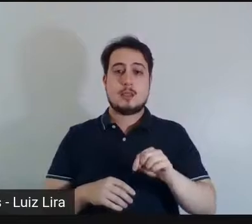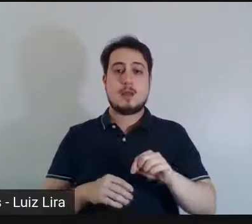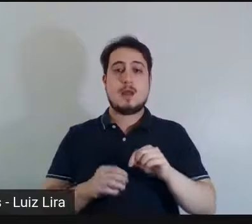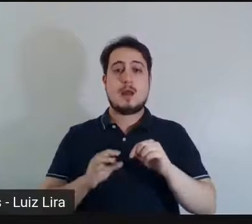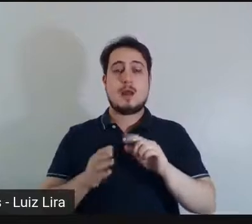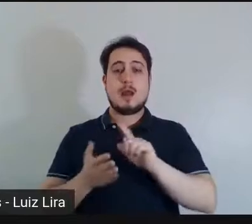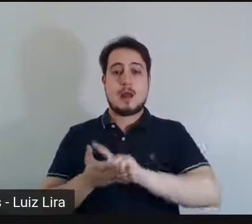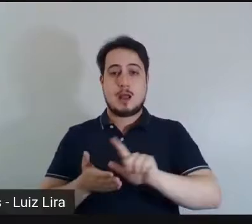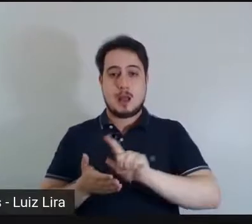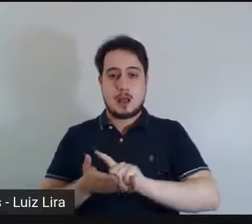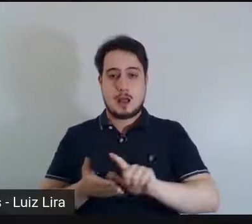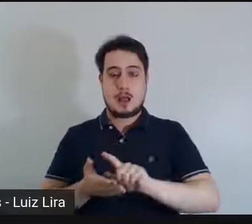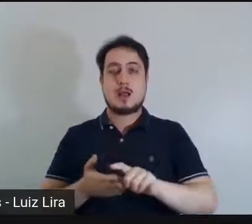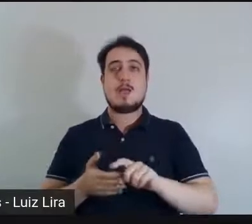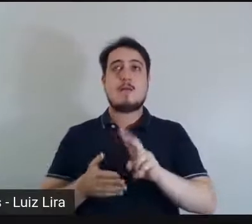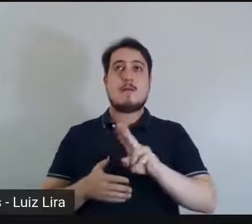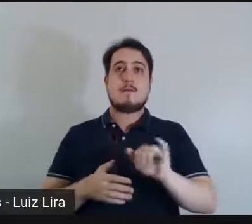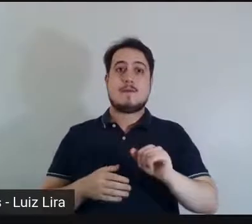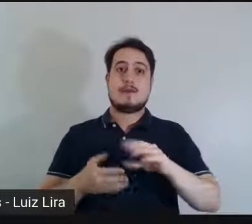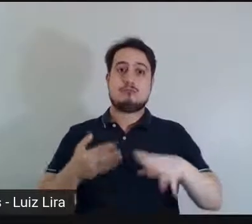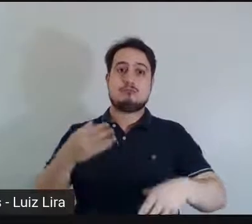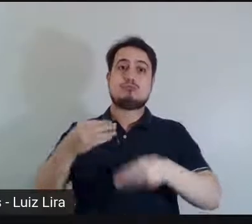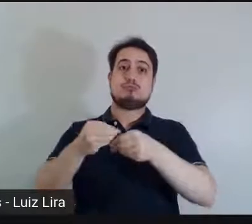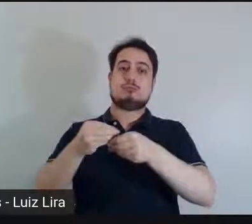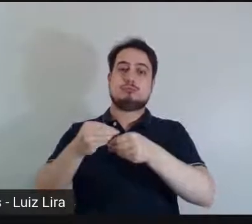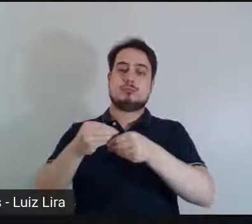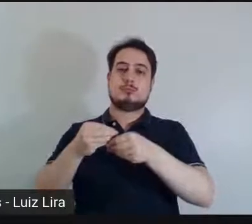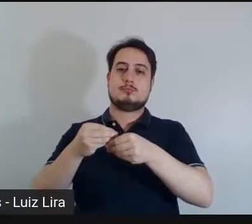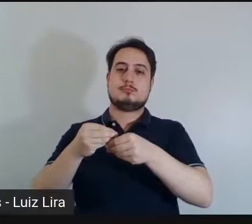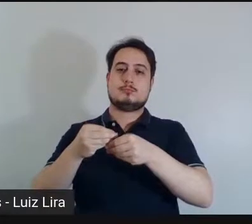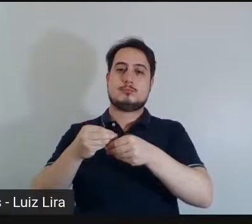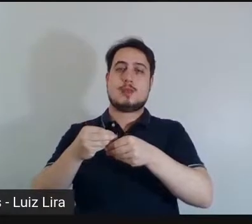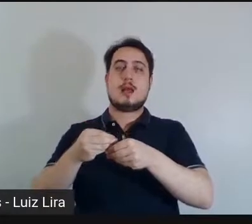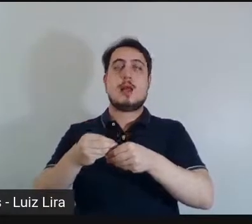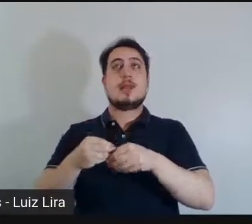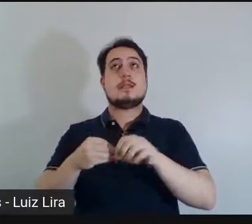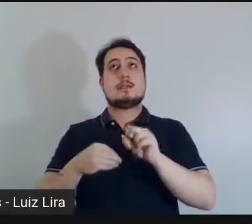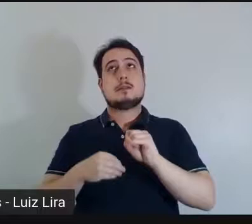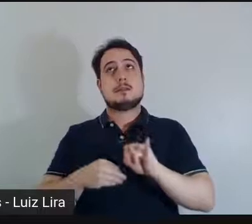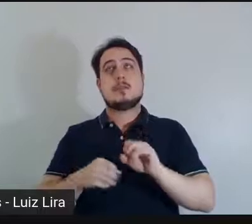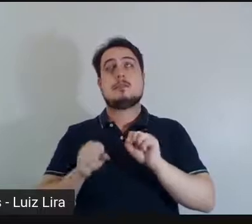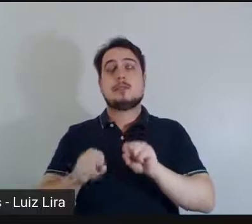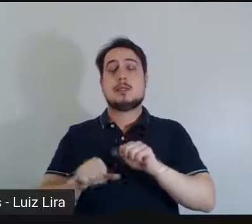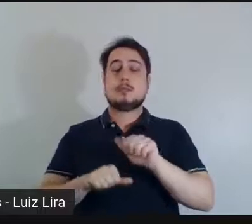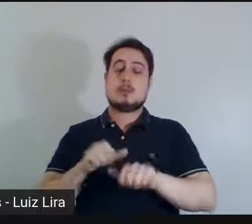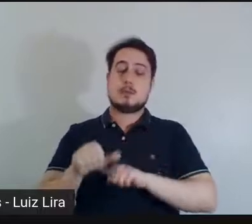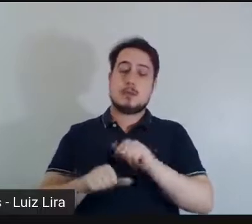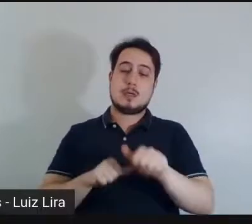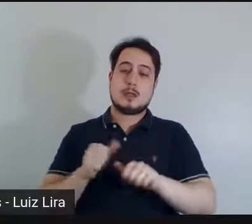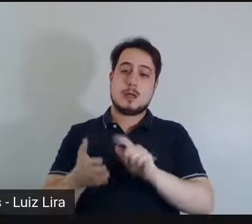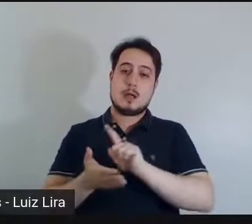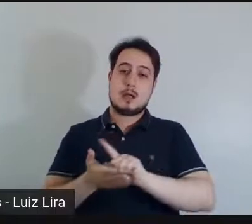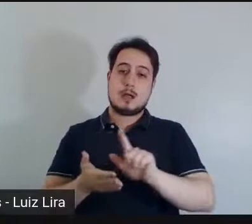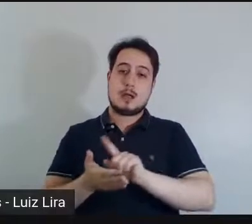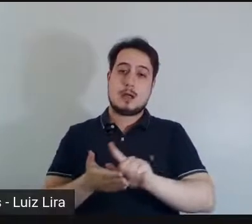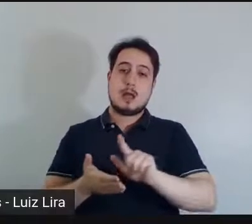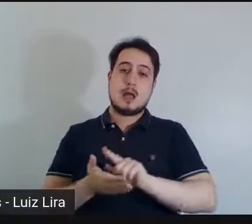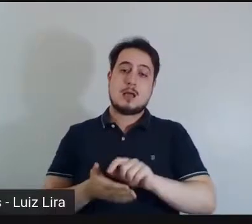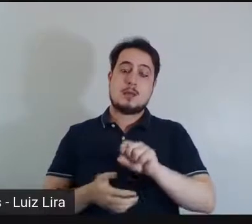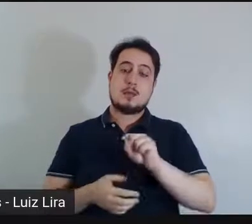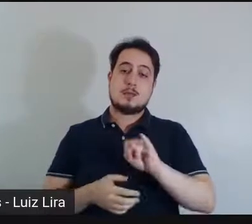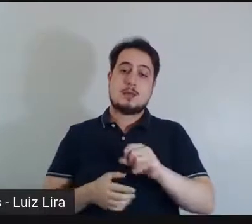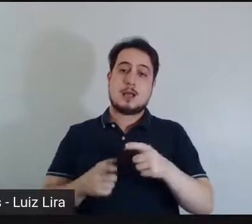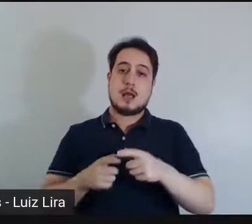ter que sofrer um acréscimo. A única maneira que poderia mudar o contrato de limpeza é se eu aumentasse a